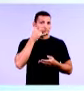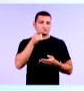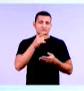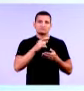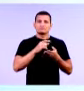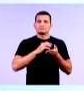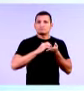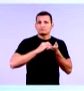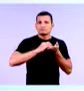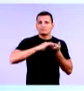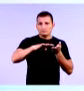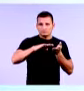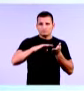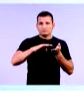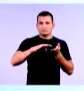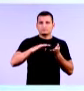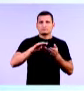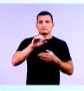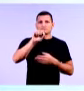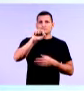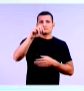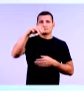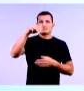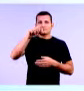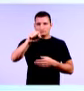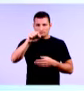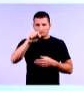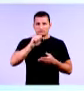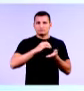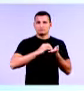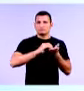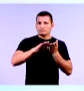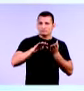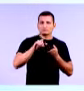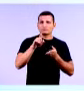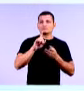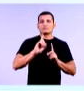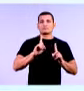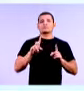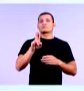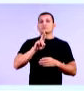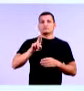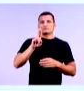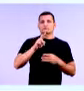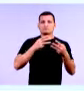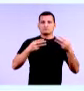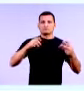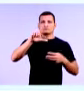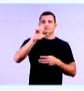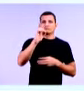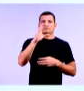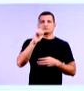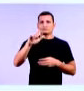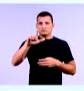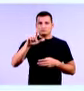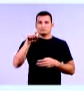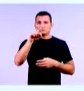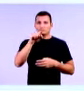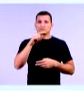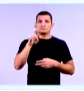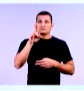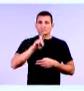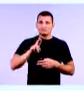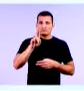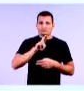uma mensagem de ter um SMS, por exemplo, né, você não está usando uma rede local sem fio. Você está usando